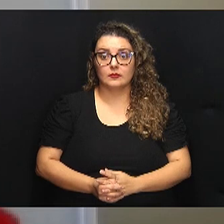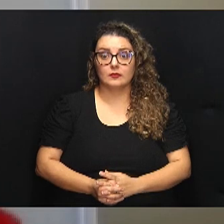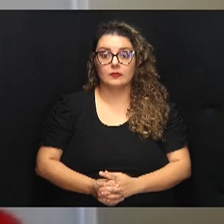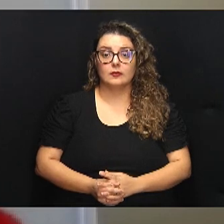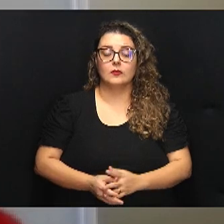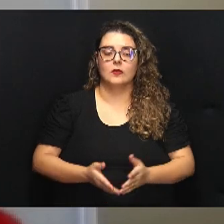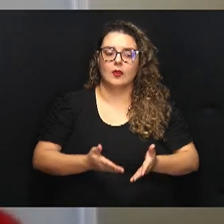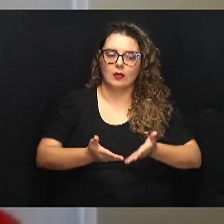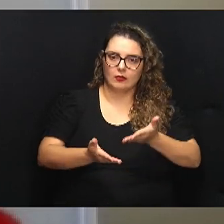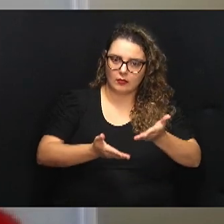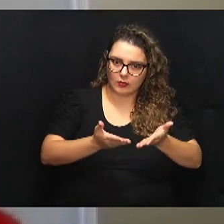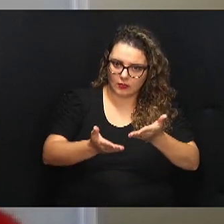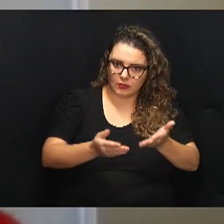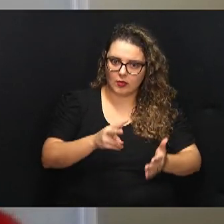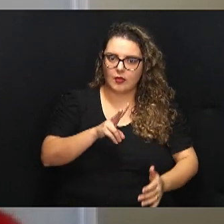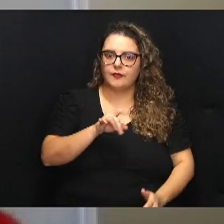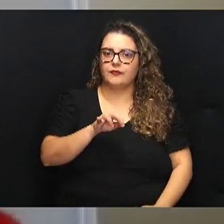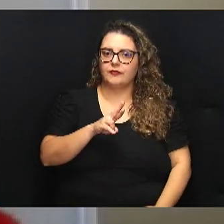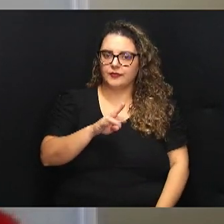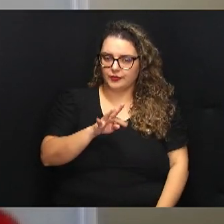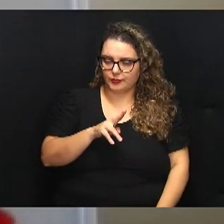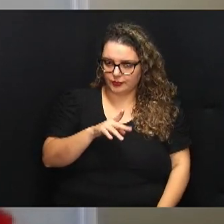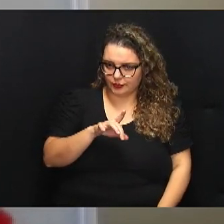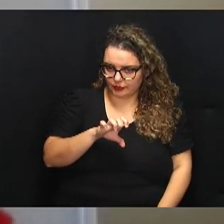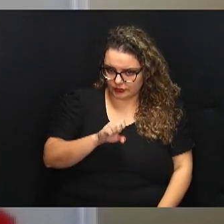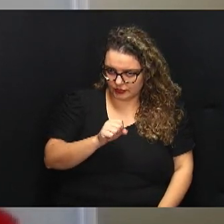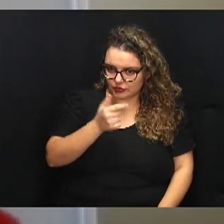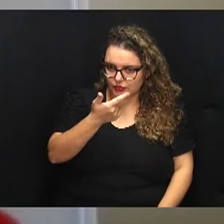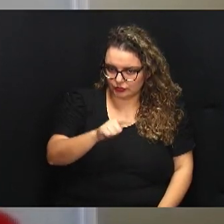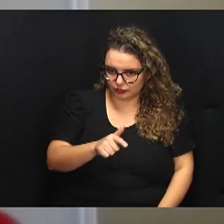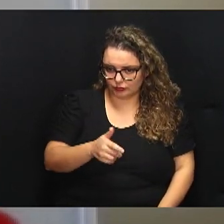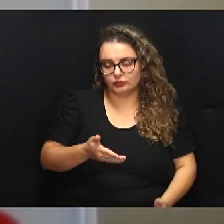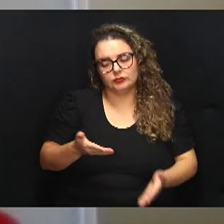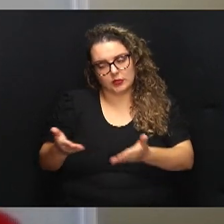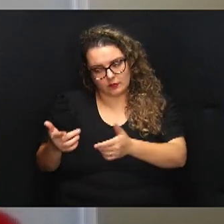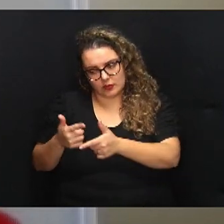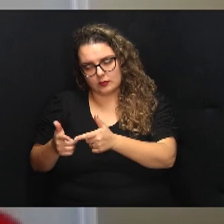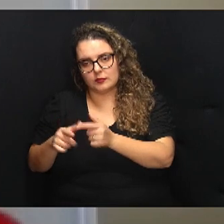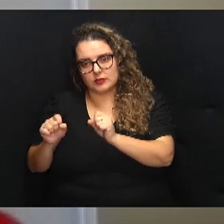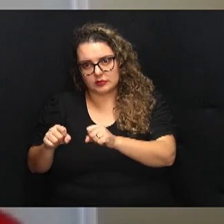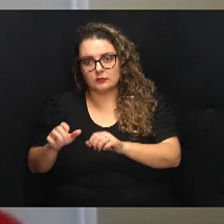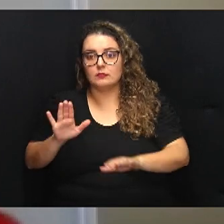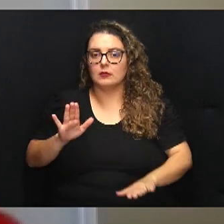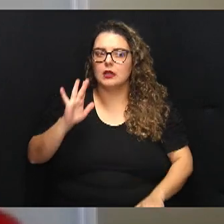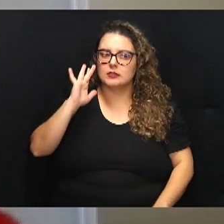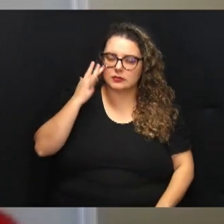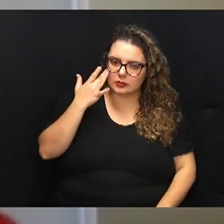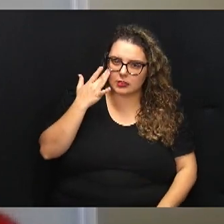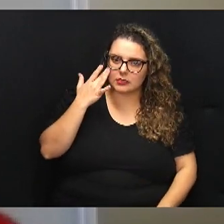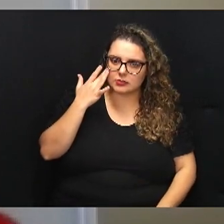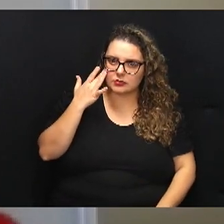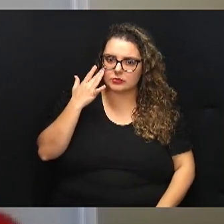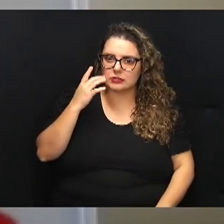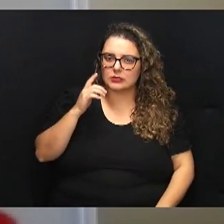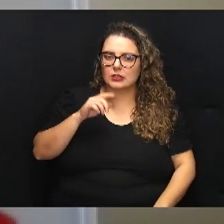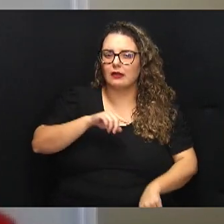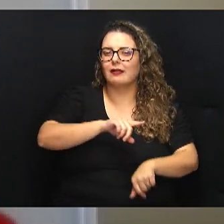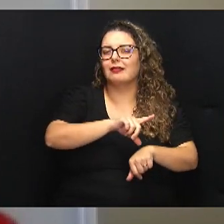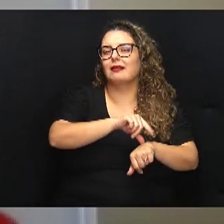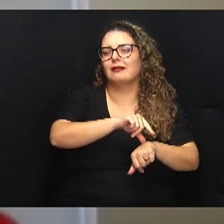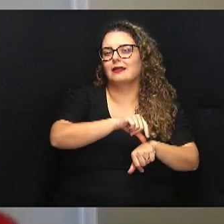conserva as suas virtudes, apresenta problemas, mas eu acho que ela ficou para trás em